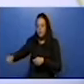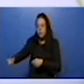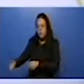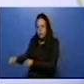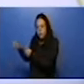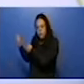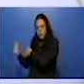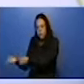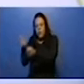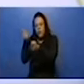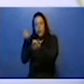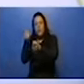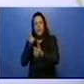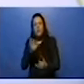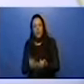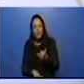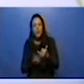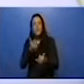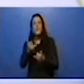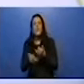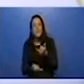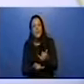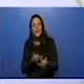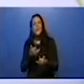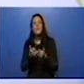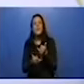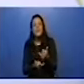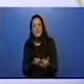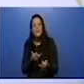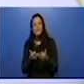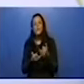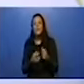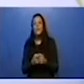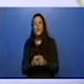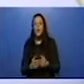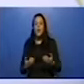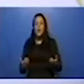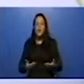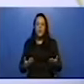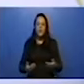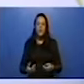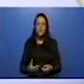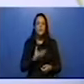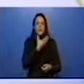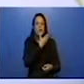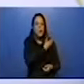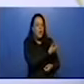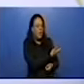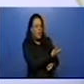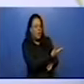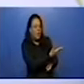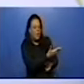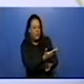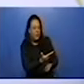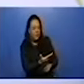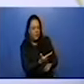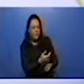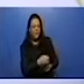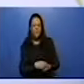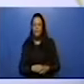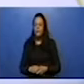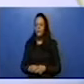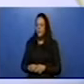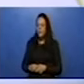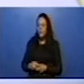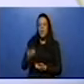They were studying. Eles estavam estudando. Então, o que